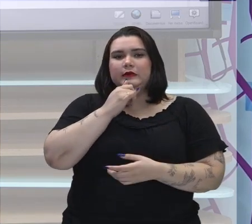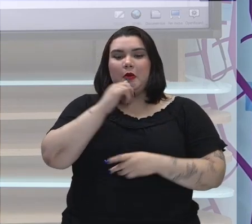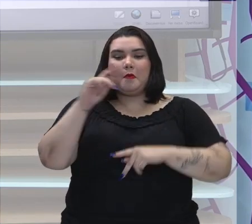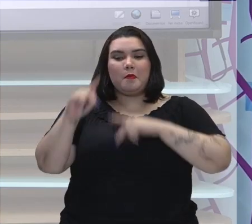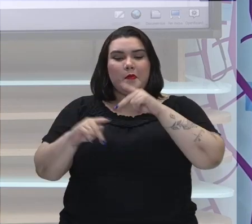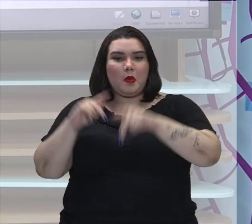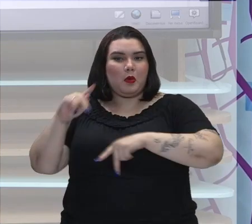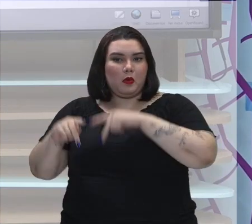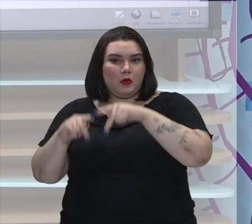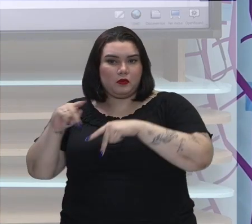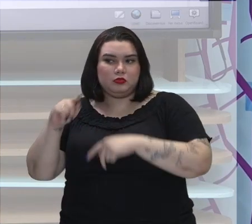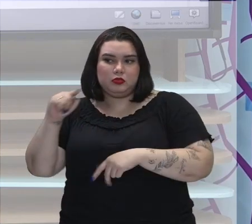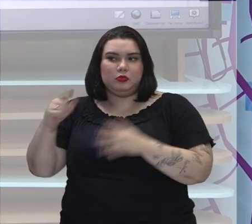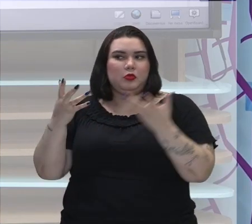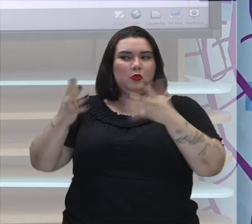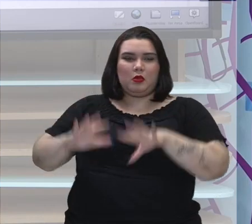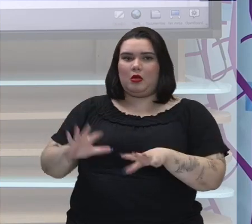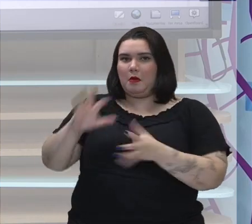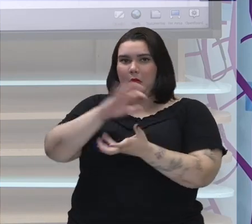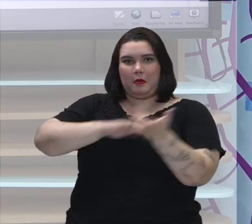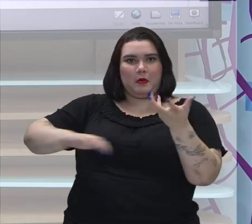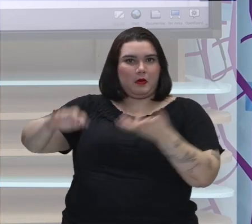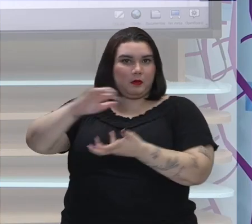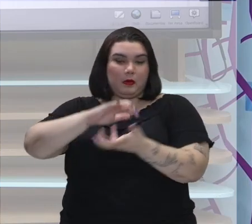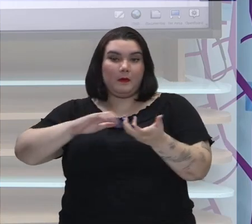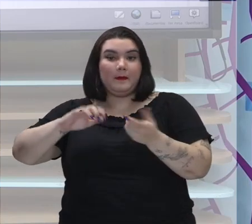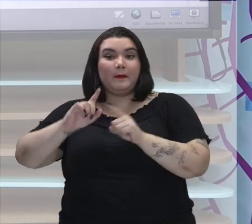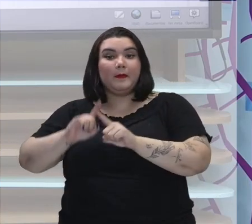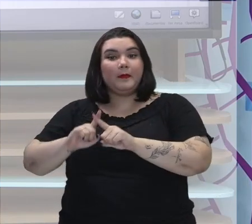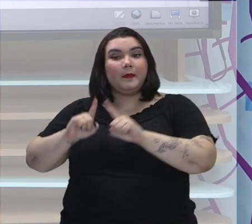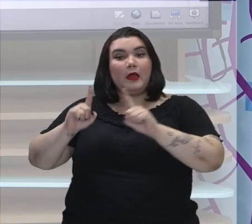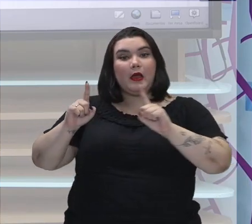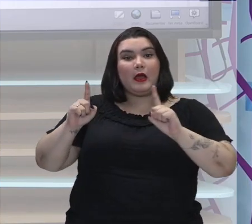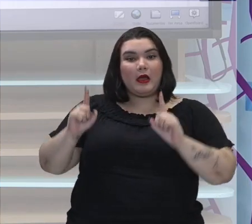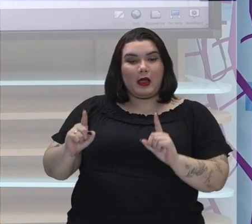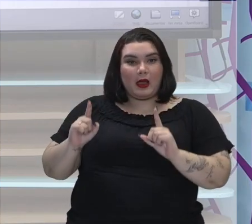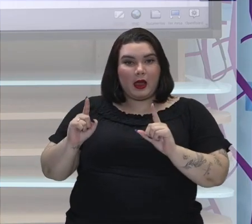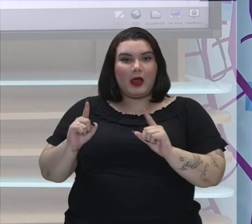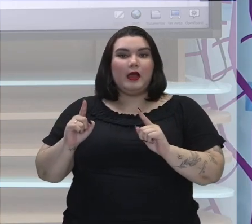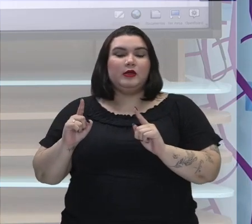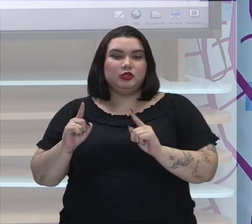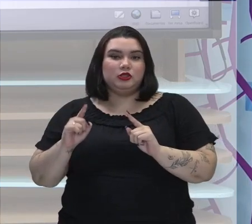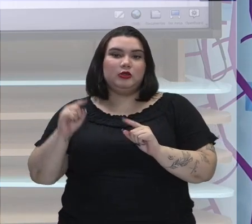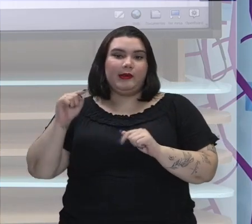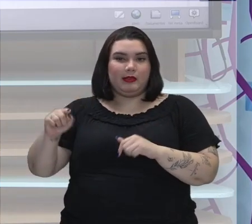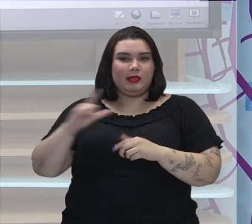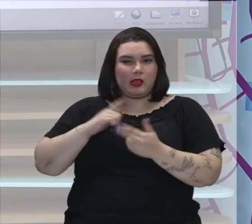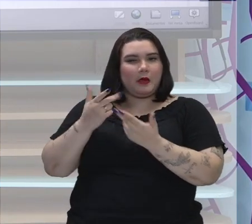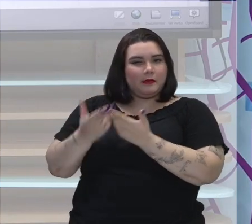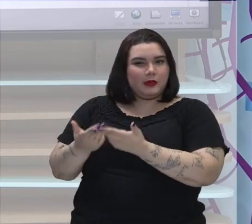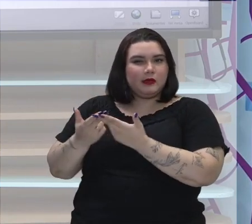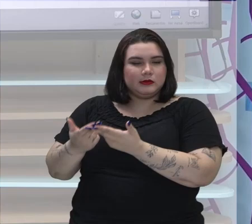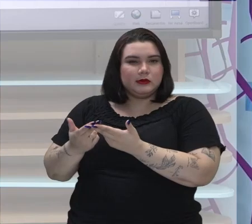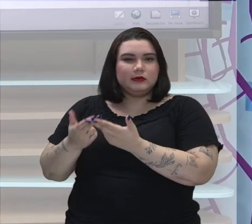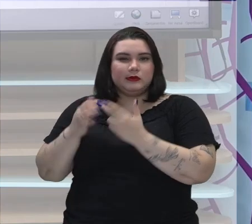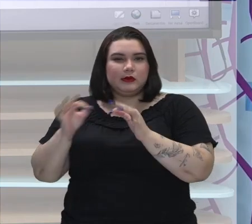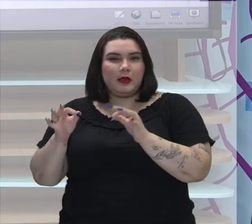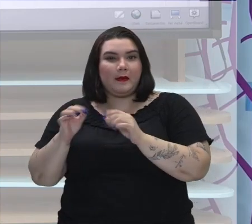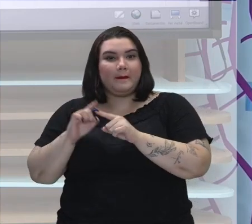que não vão entrar no conflito direto, mas esse pacífico, entre aspas, é justamente